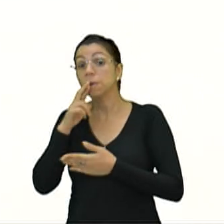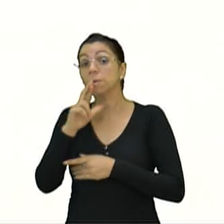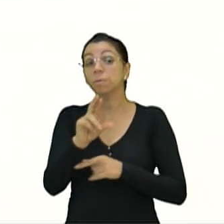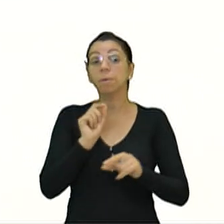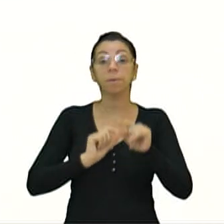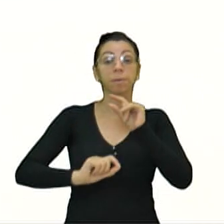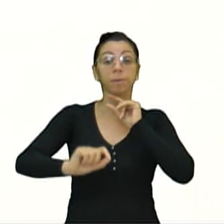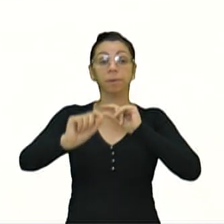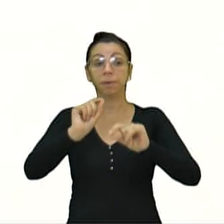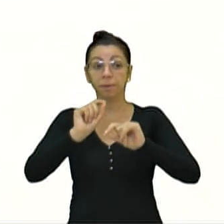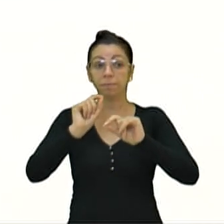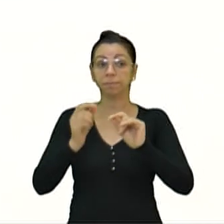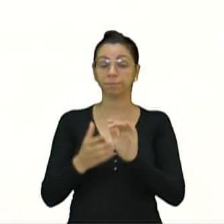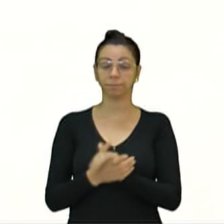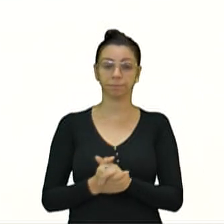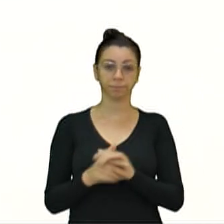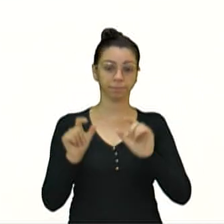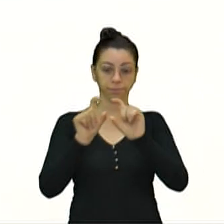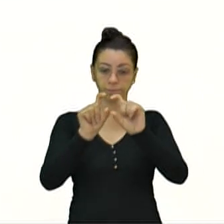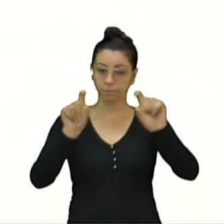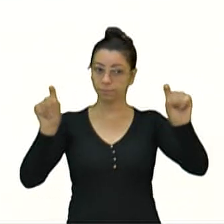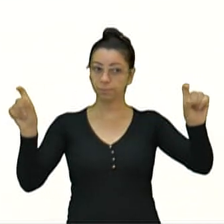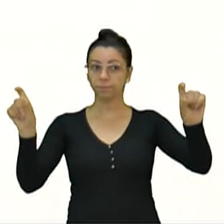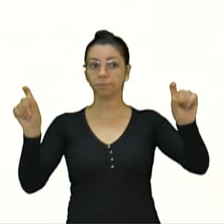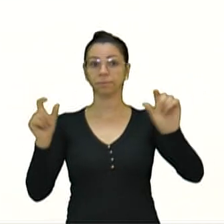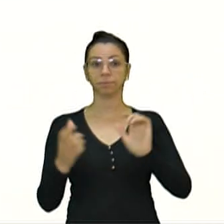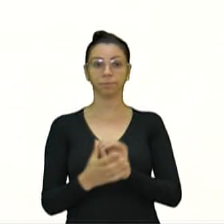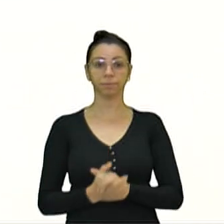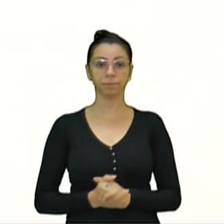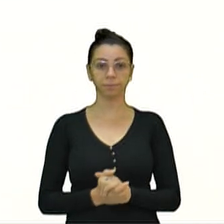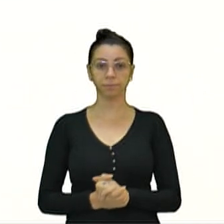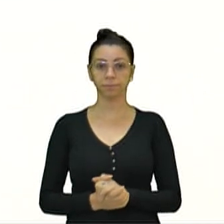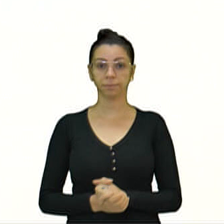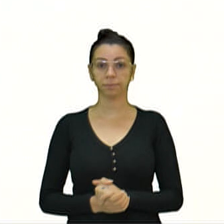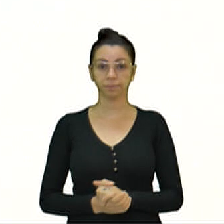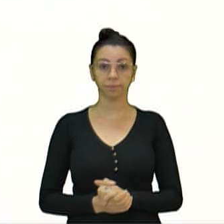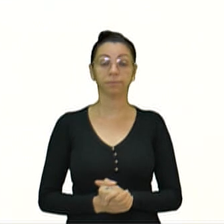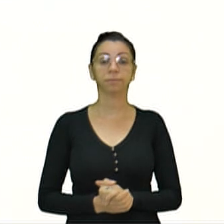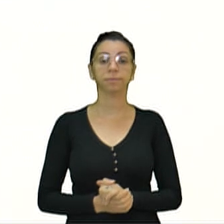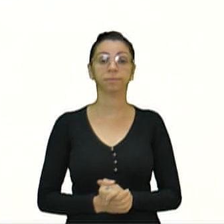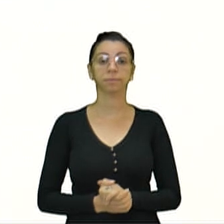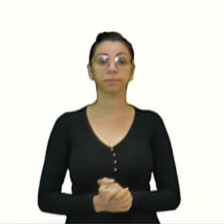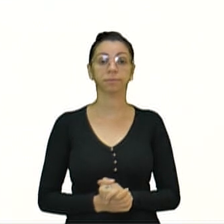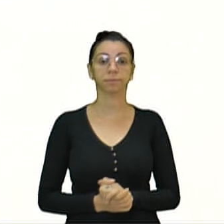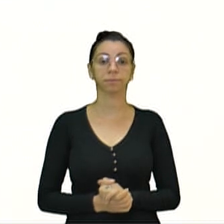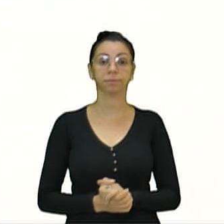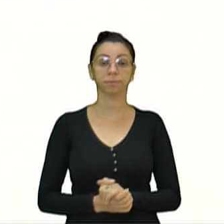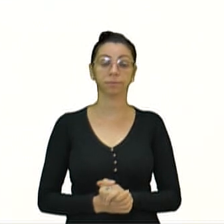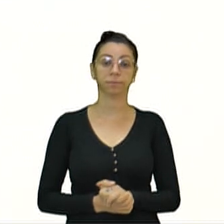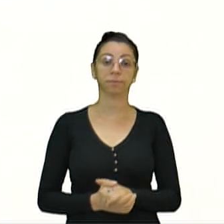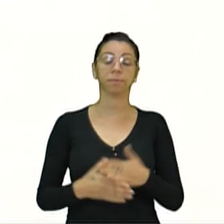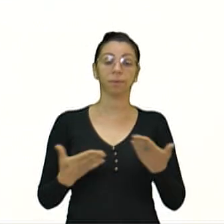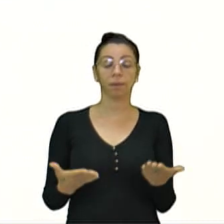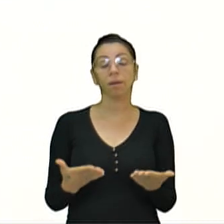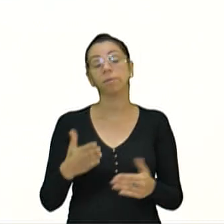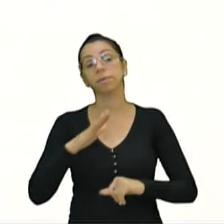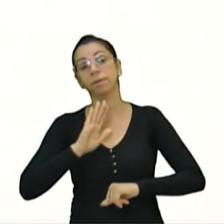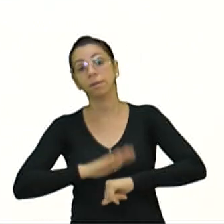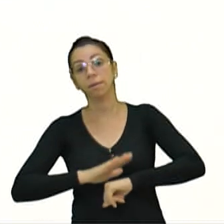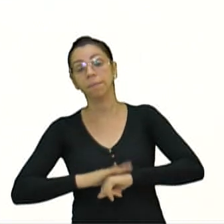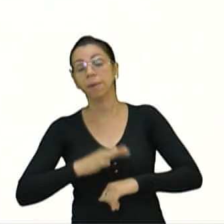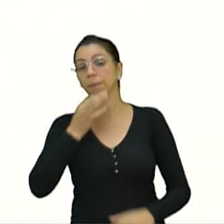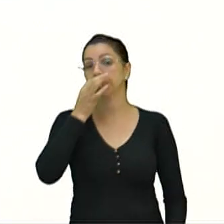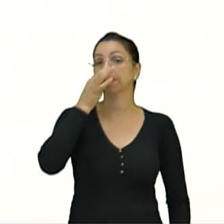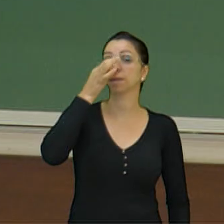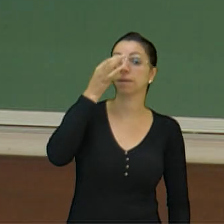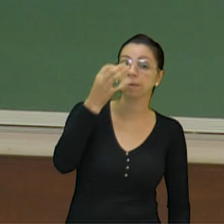In my opinion, the most effective form of advertising is, na minha opinião, a forma mais efetiva é.